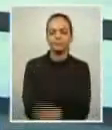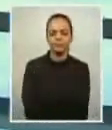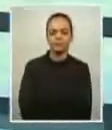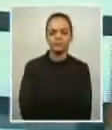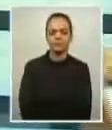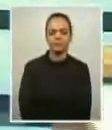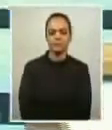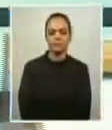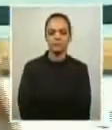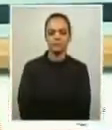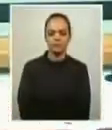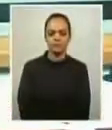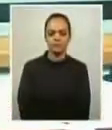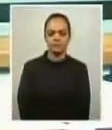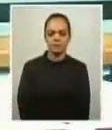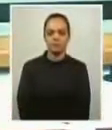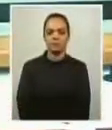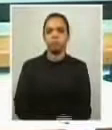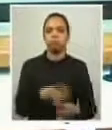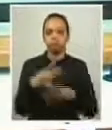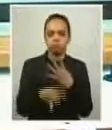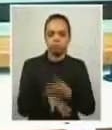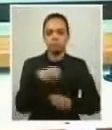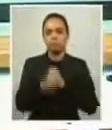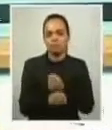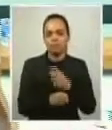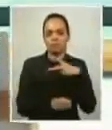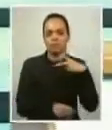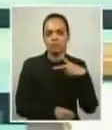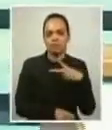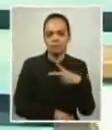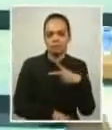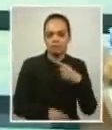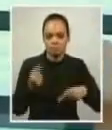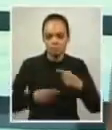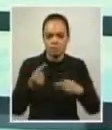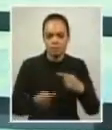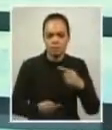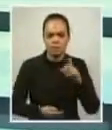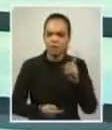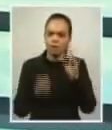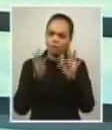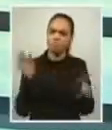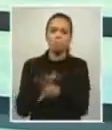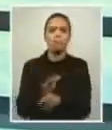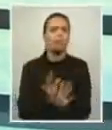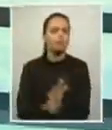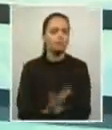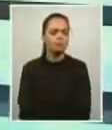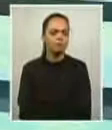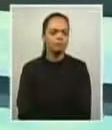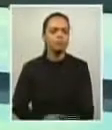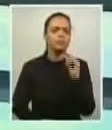e o mandato e o ato de votar e ser votado não são fins em si mesmos